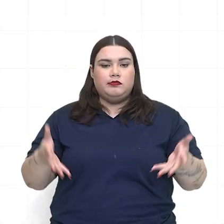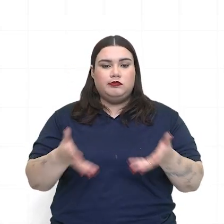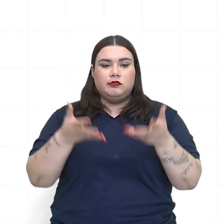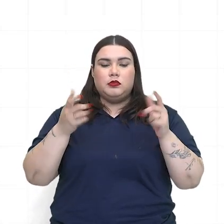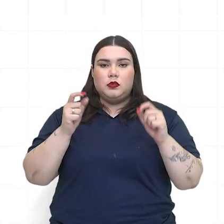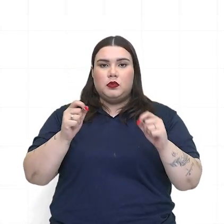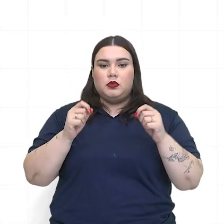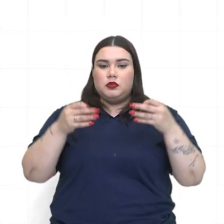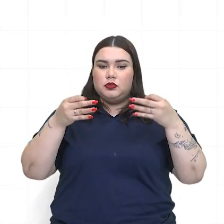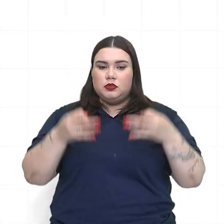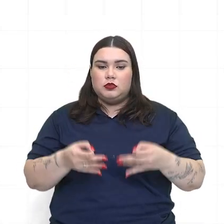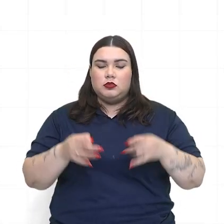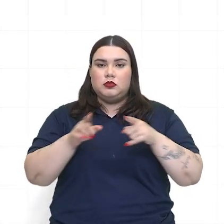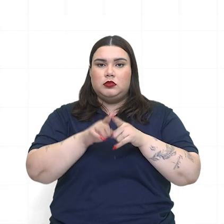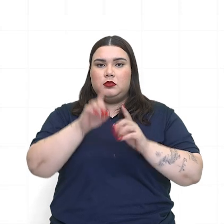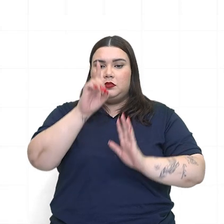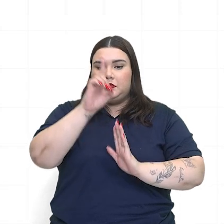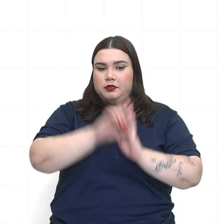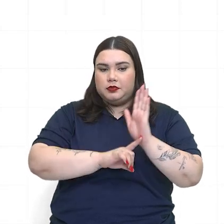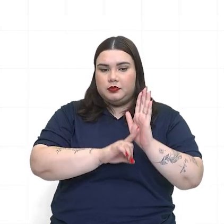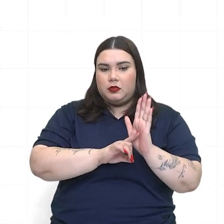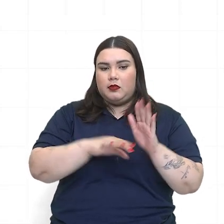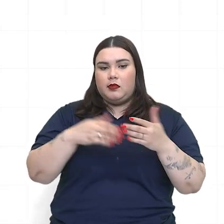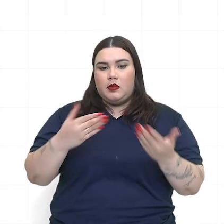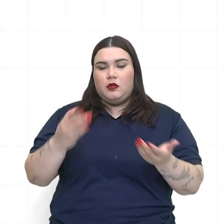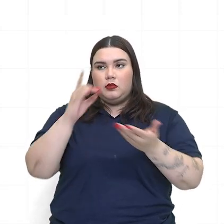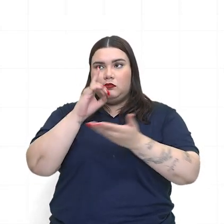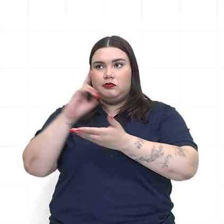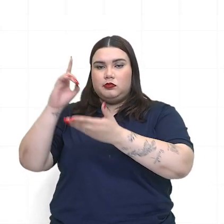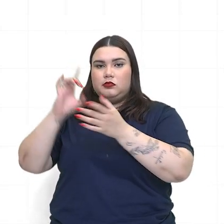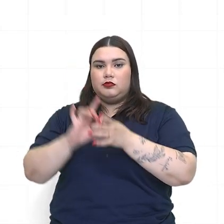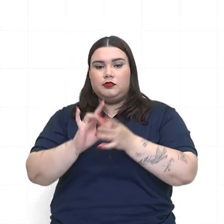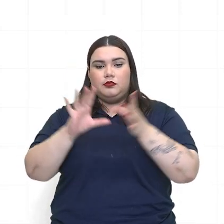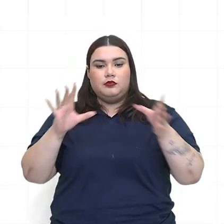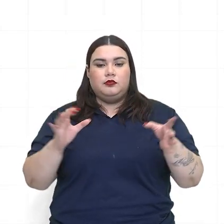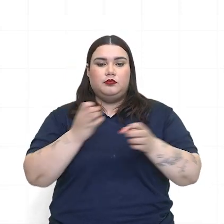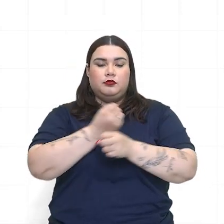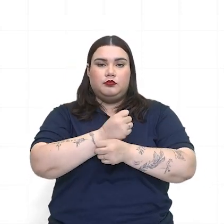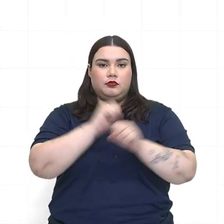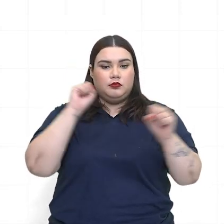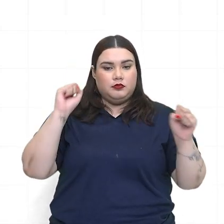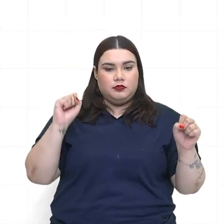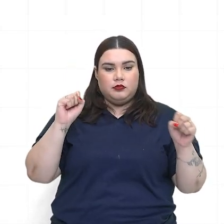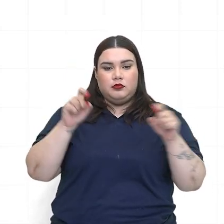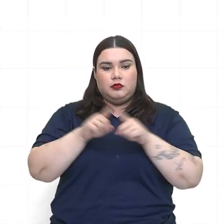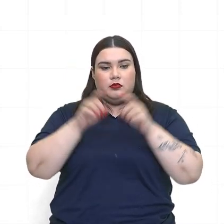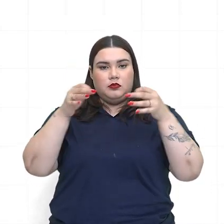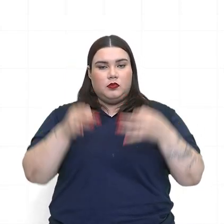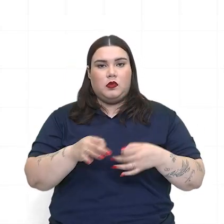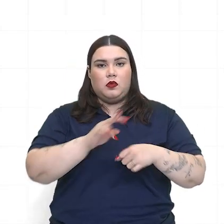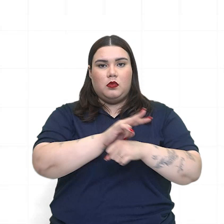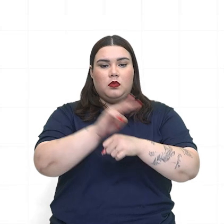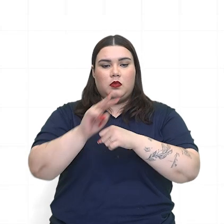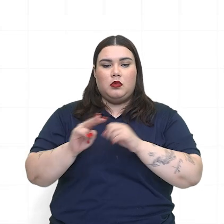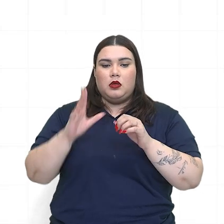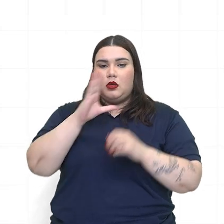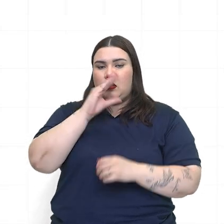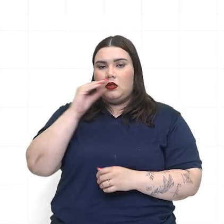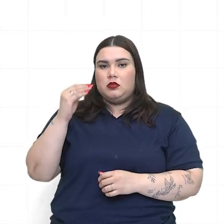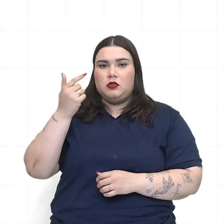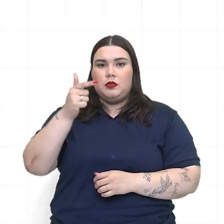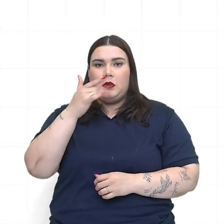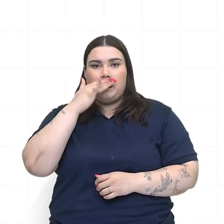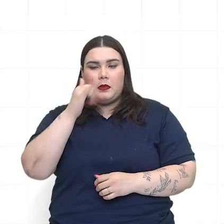promove a justiça e estabelece o direito. É um Deus que liberta escravos, faz justiça aos órfãos